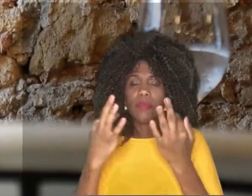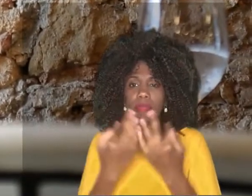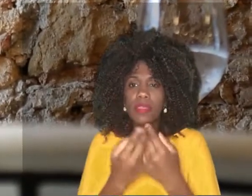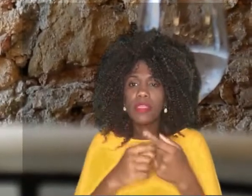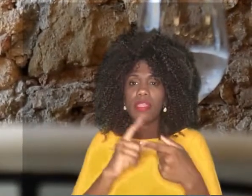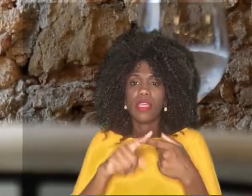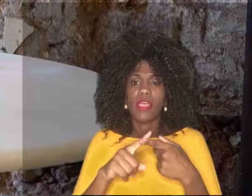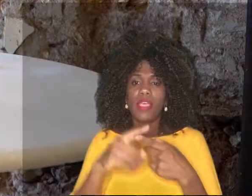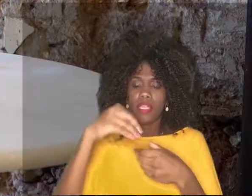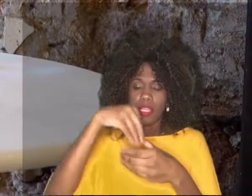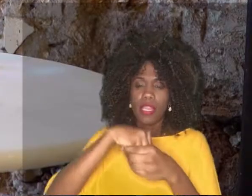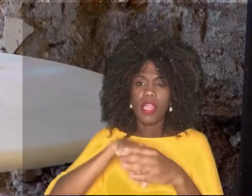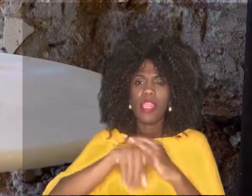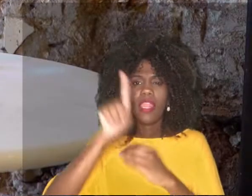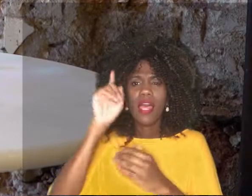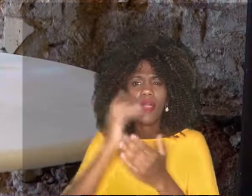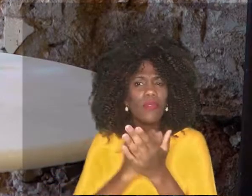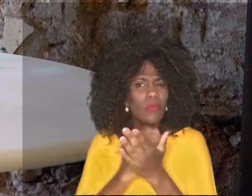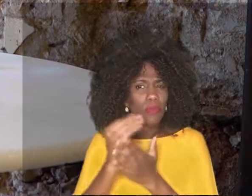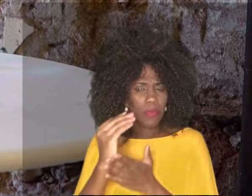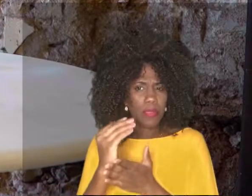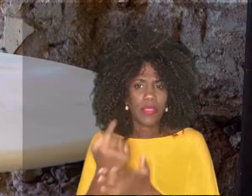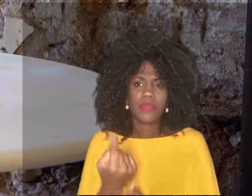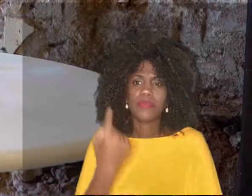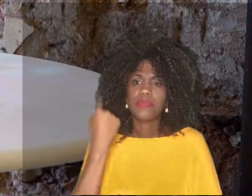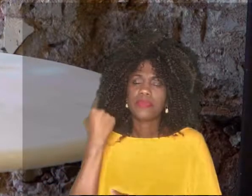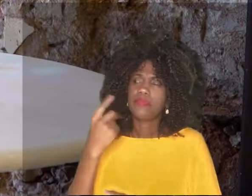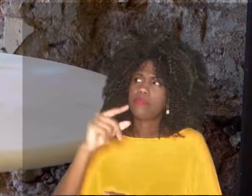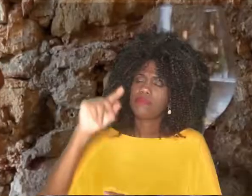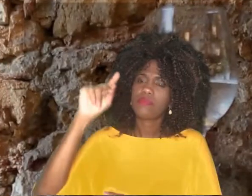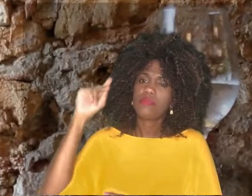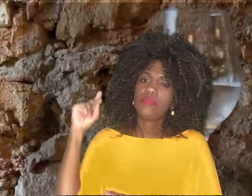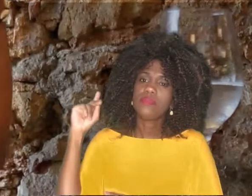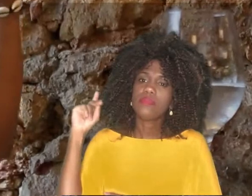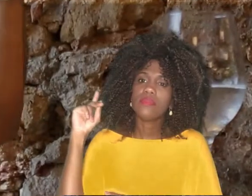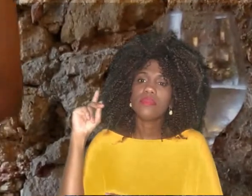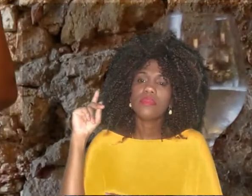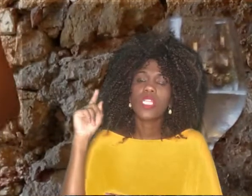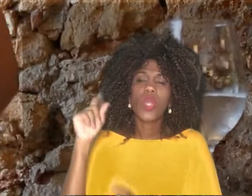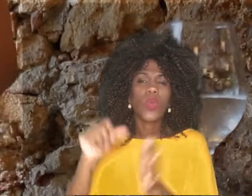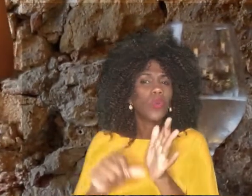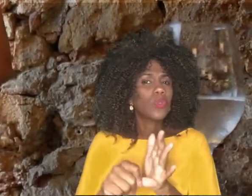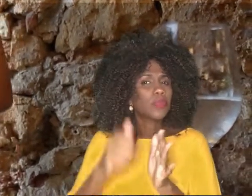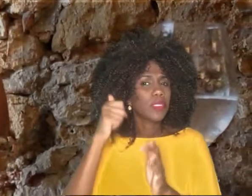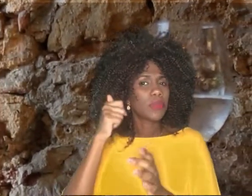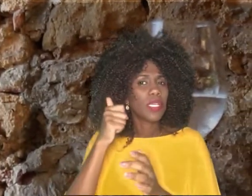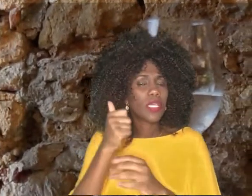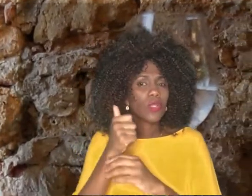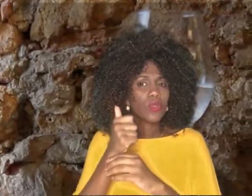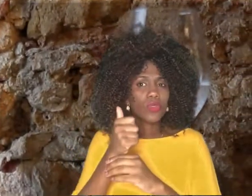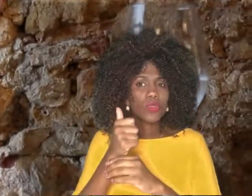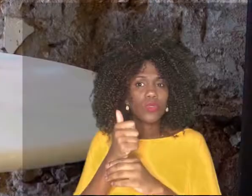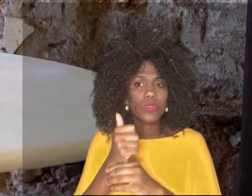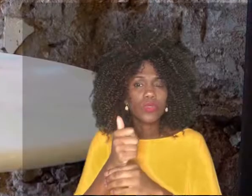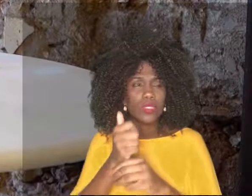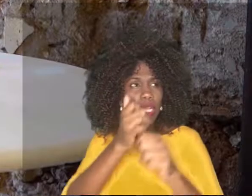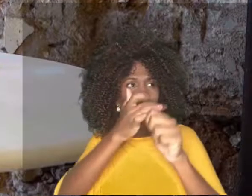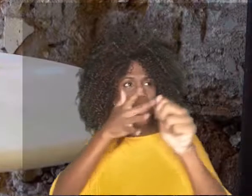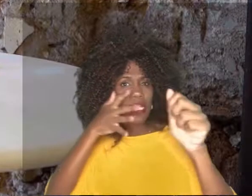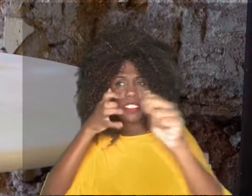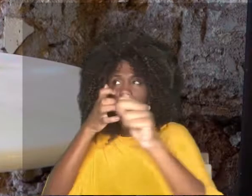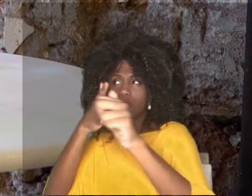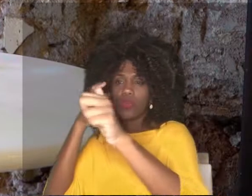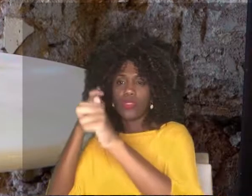família Uki. Lá no início, né, na pré-história, os primeiros caçadores,